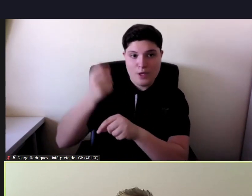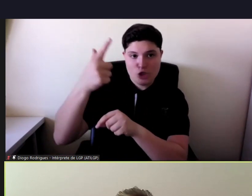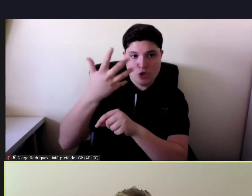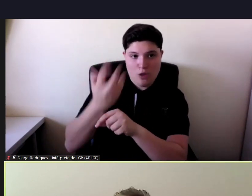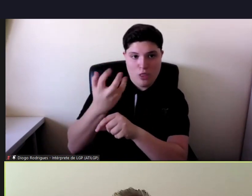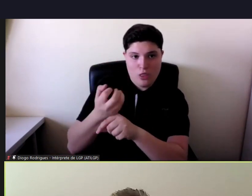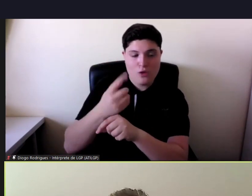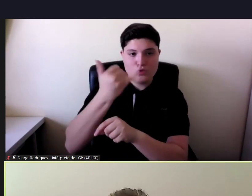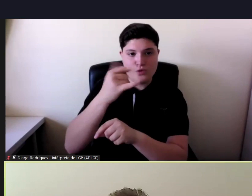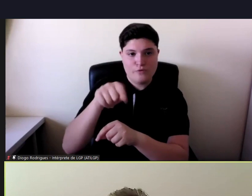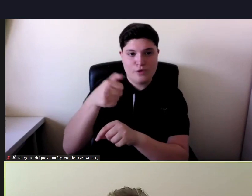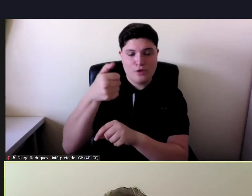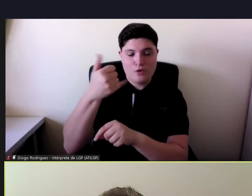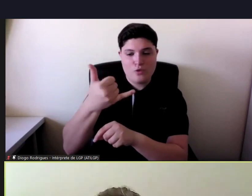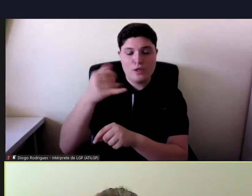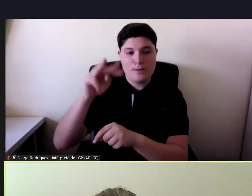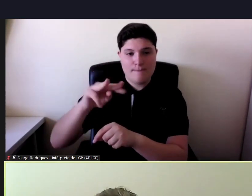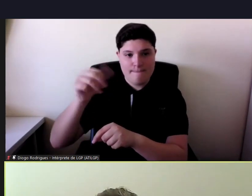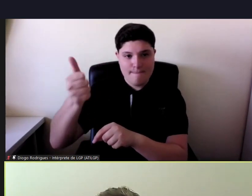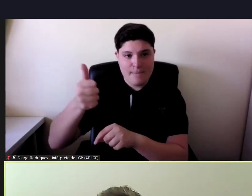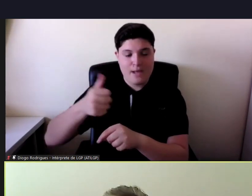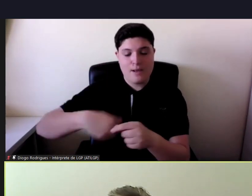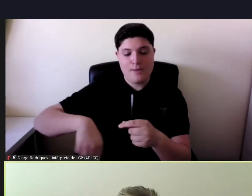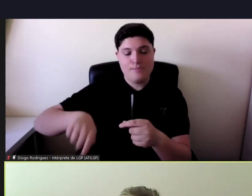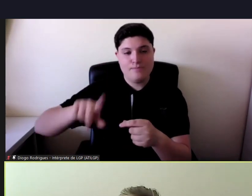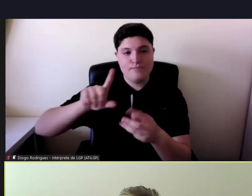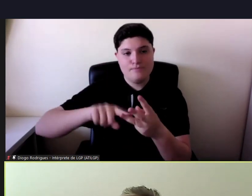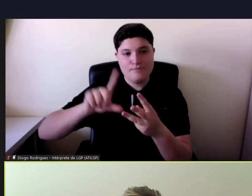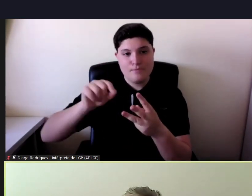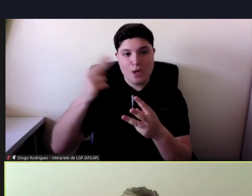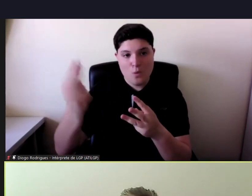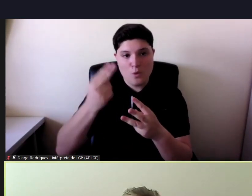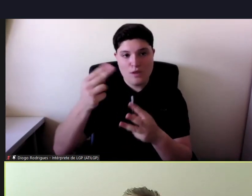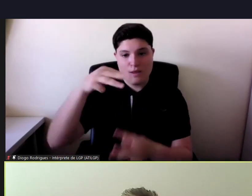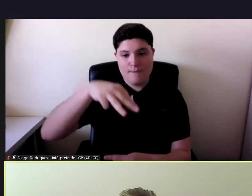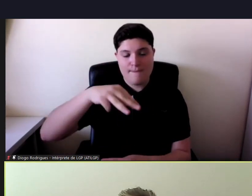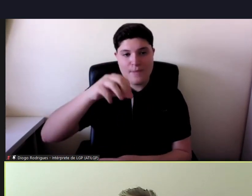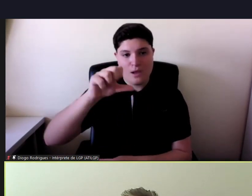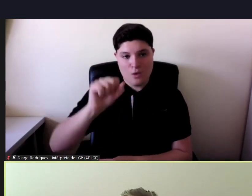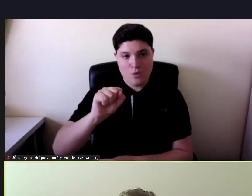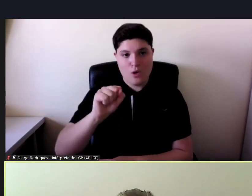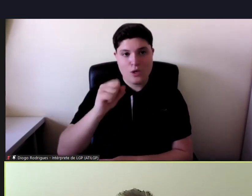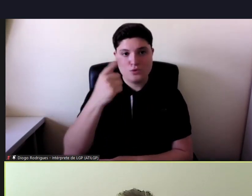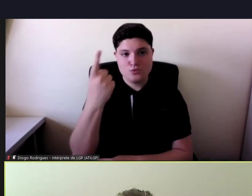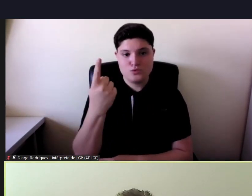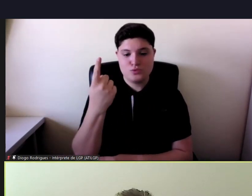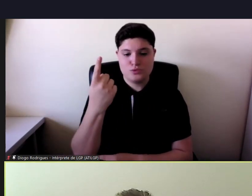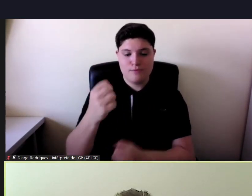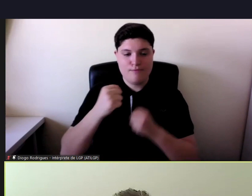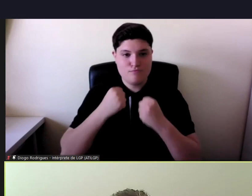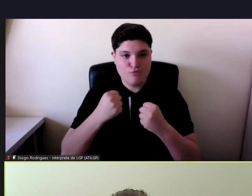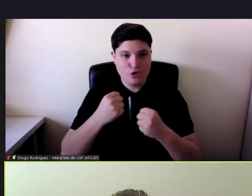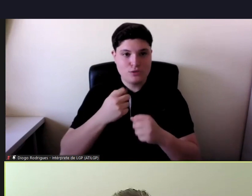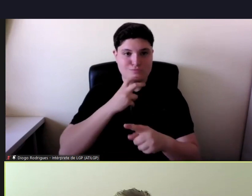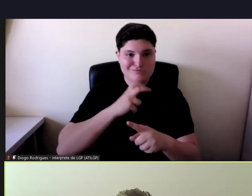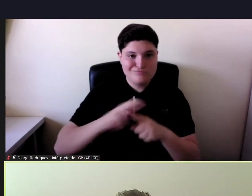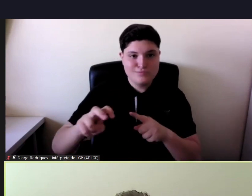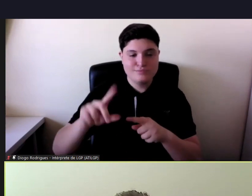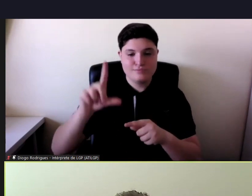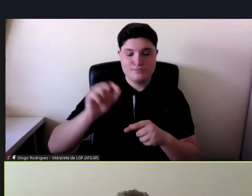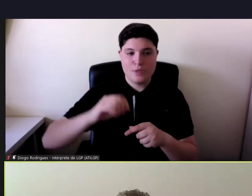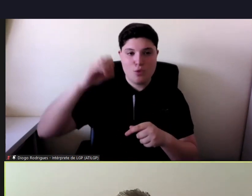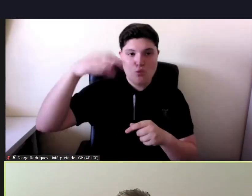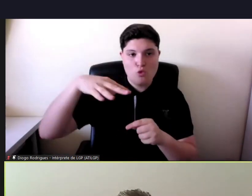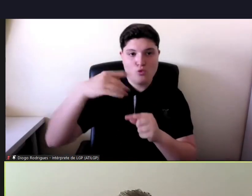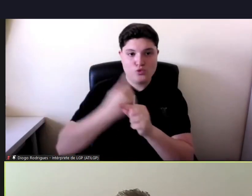Europeu, vêm dizer claramente que sem clima estável não há economia e que vai sair muito mais caro